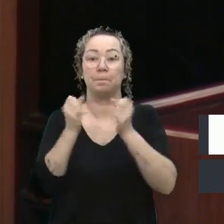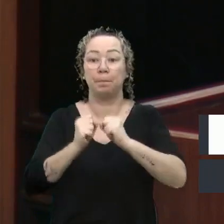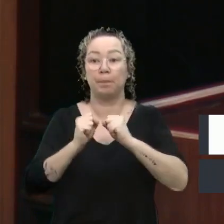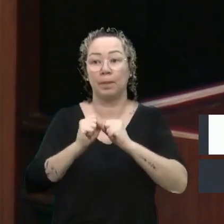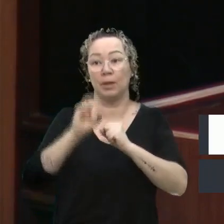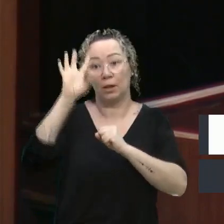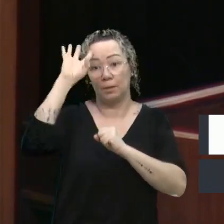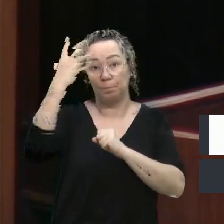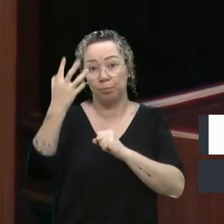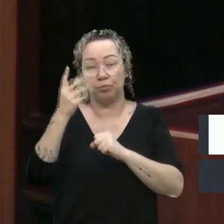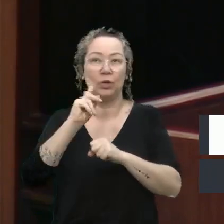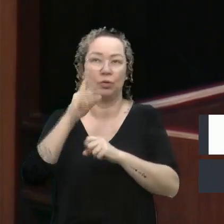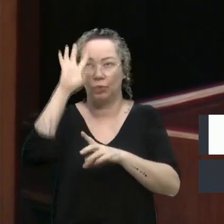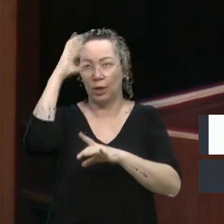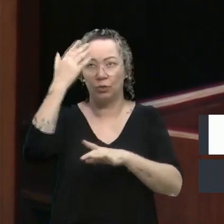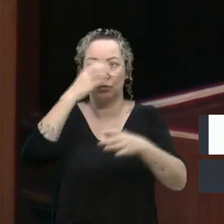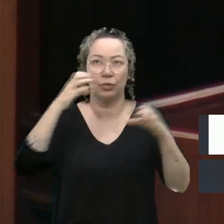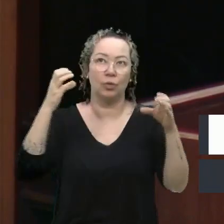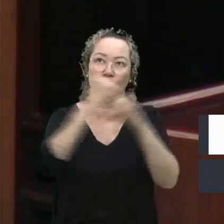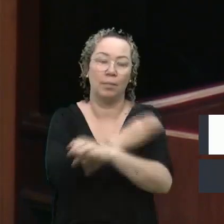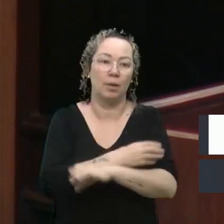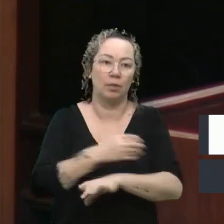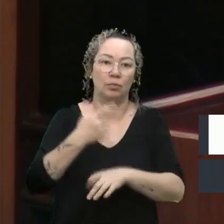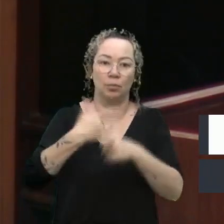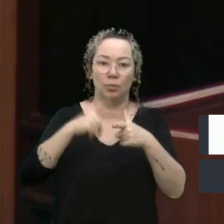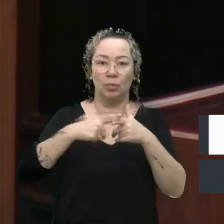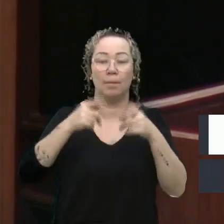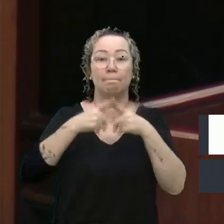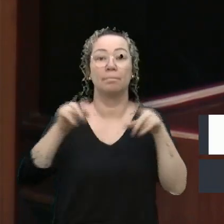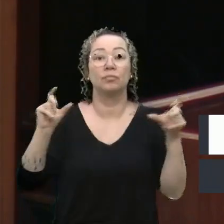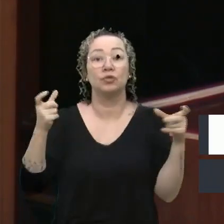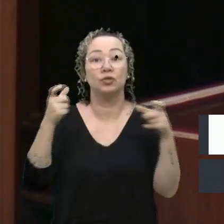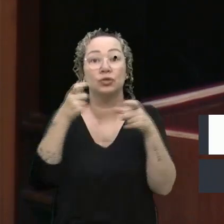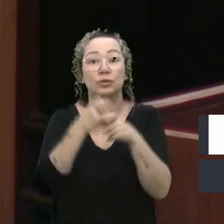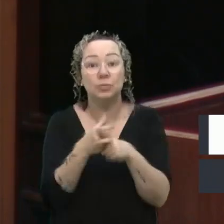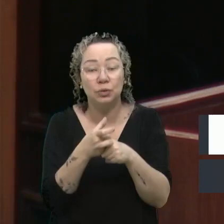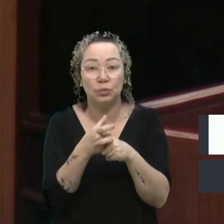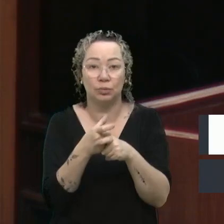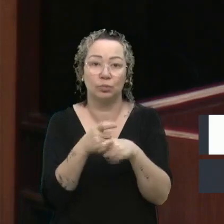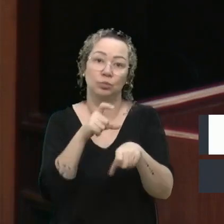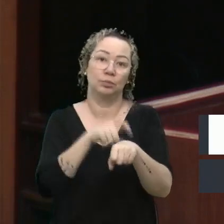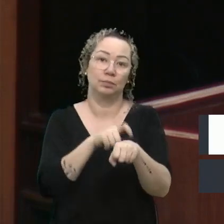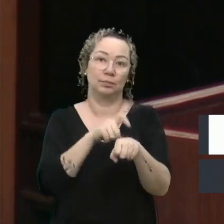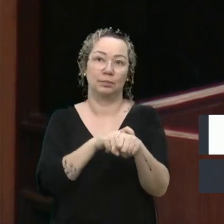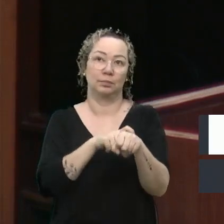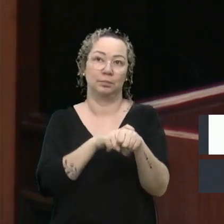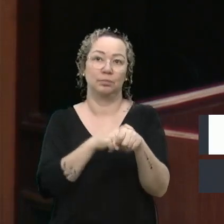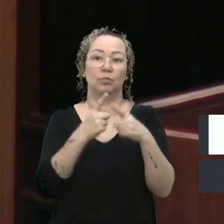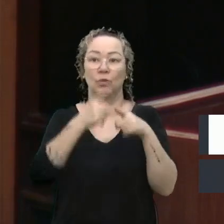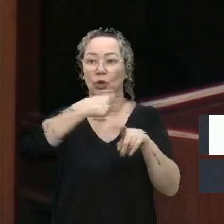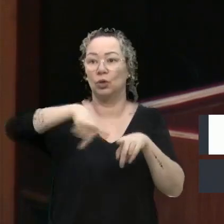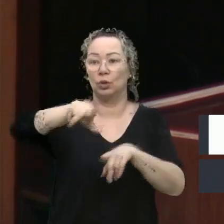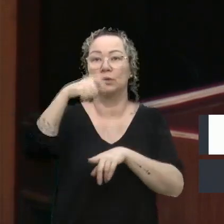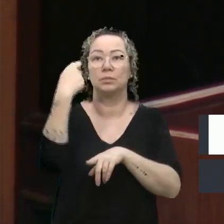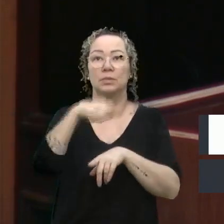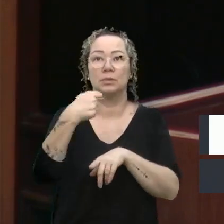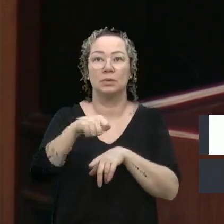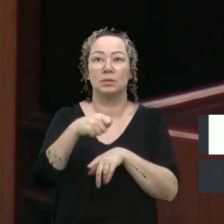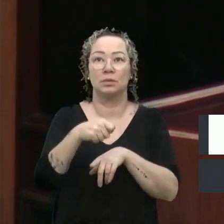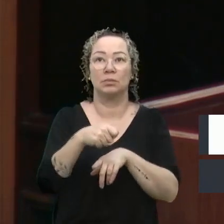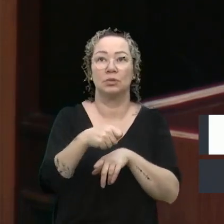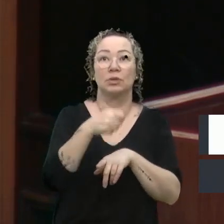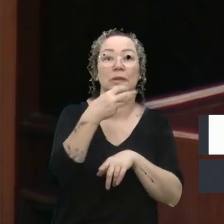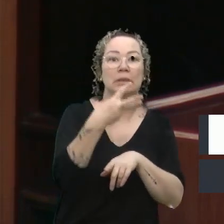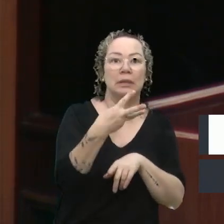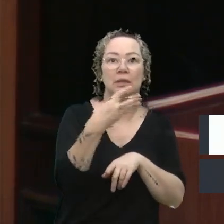não resolveria todo o problema, mas amenizasse em curto prazo. Porque nós precisamos, no mínimo, de 3 ou 4